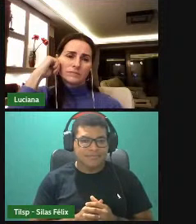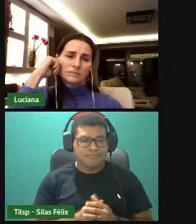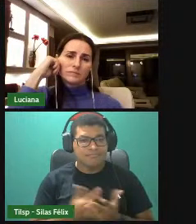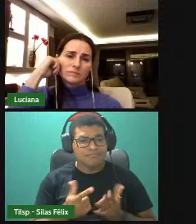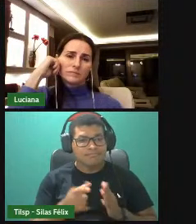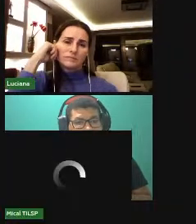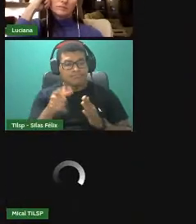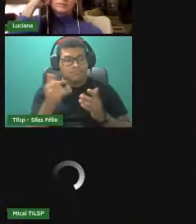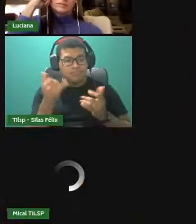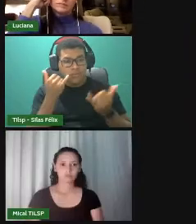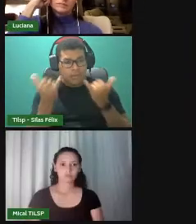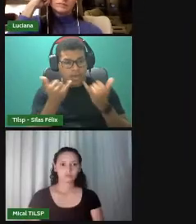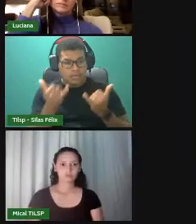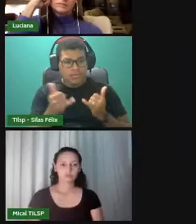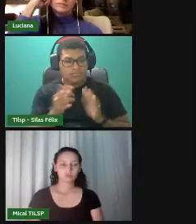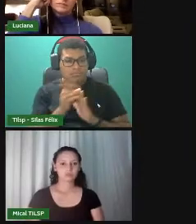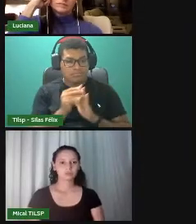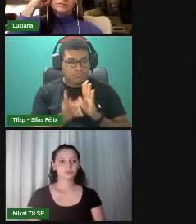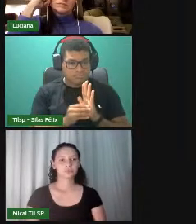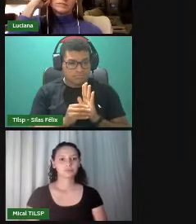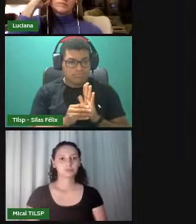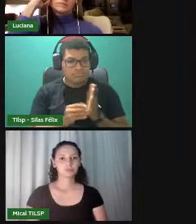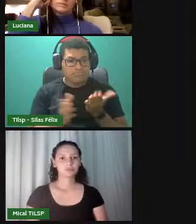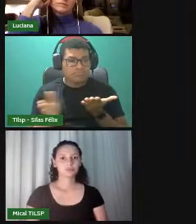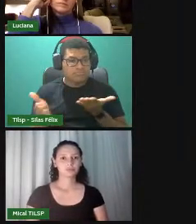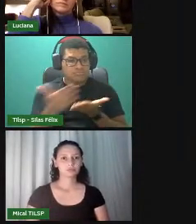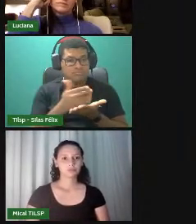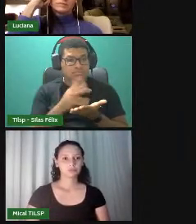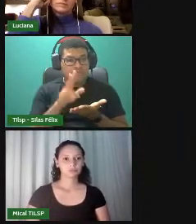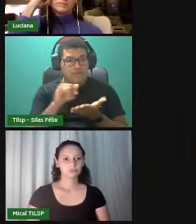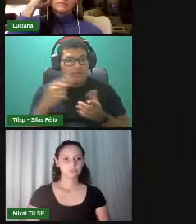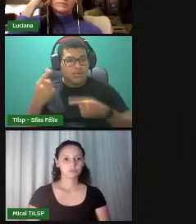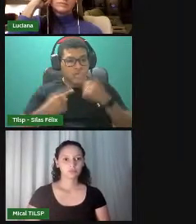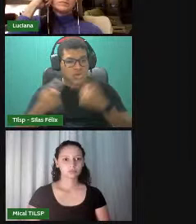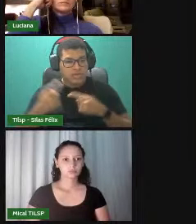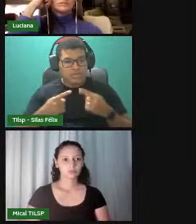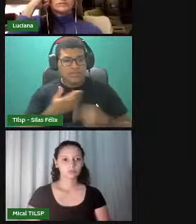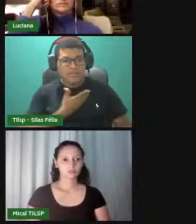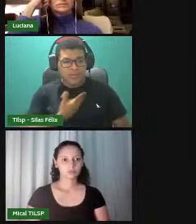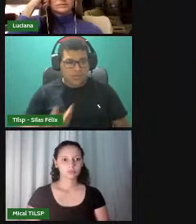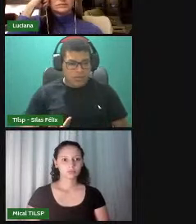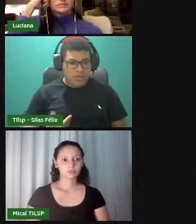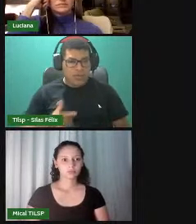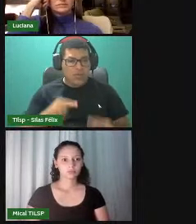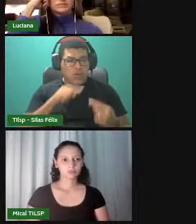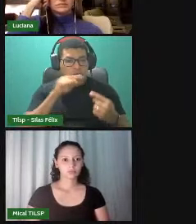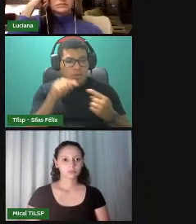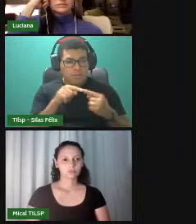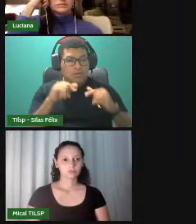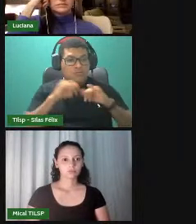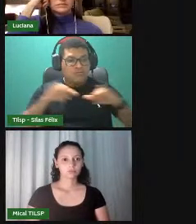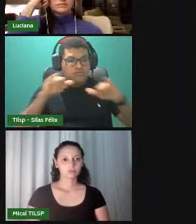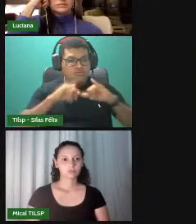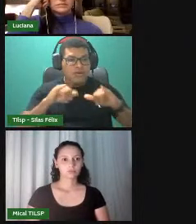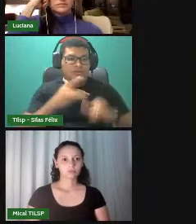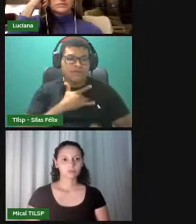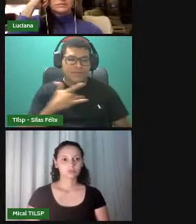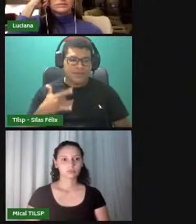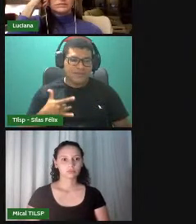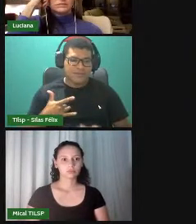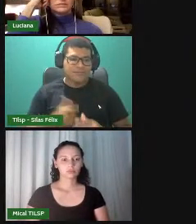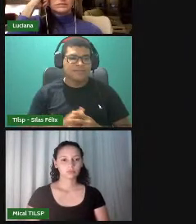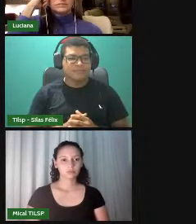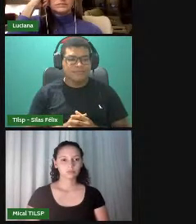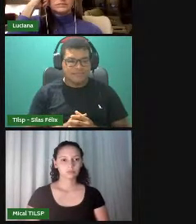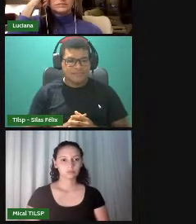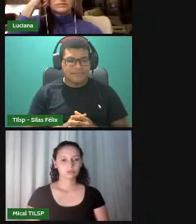né, esses dados compilados vão gerar políticas públicas com o intuito quê? De promoção à saúde, onde